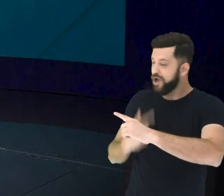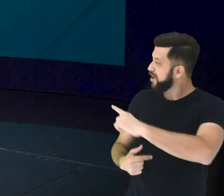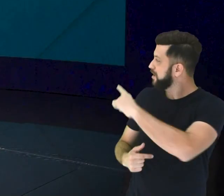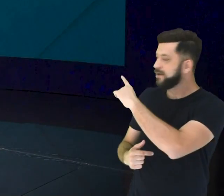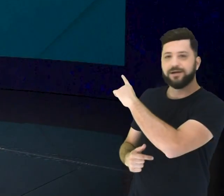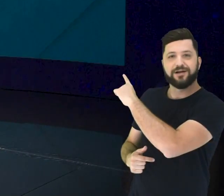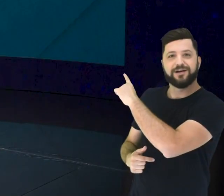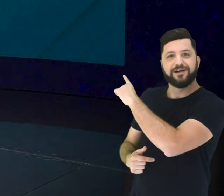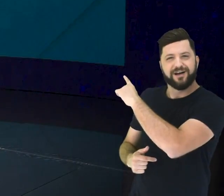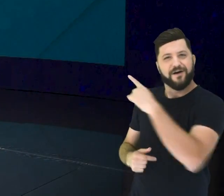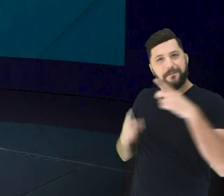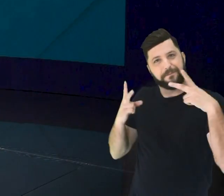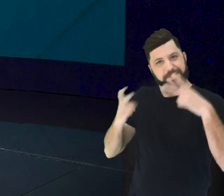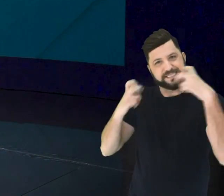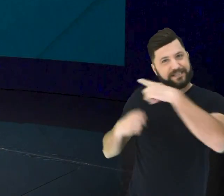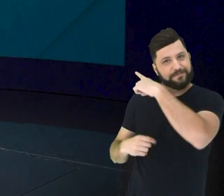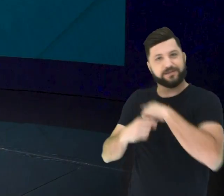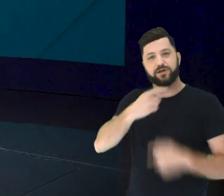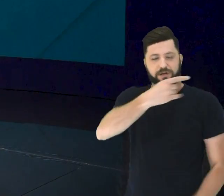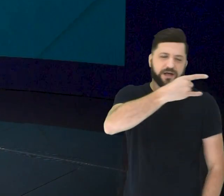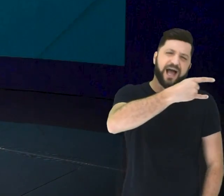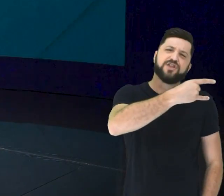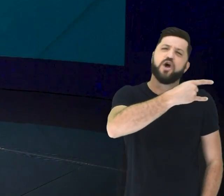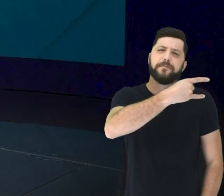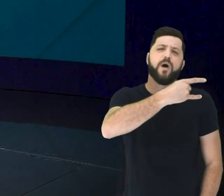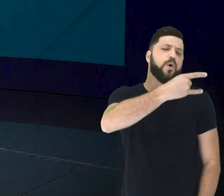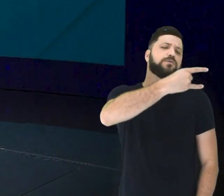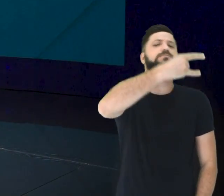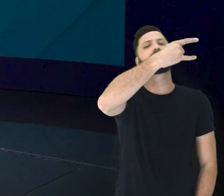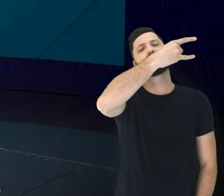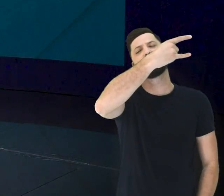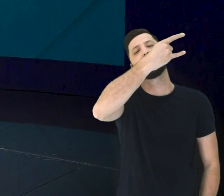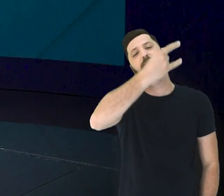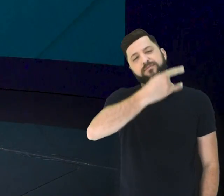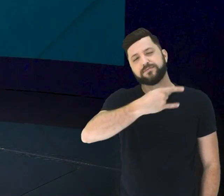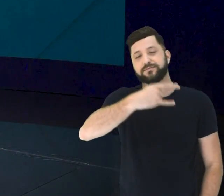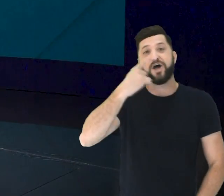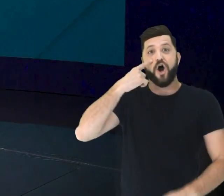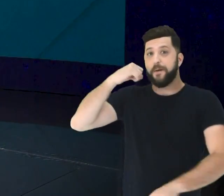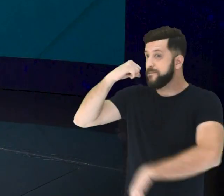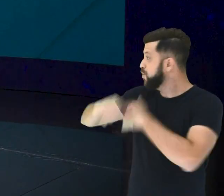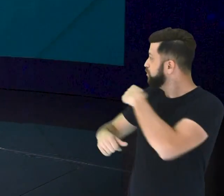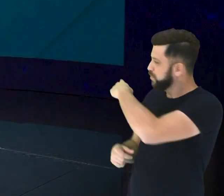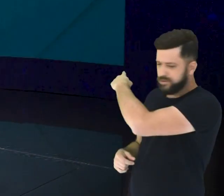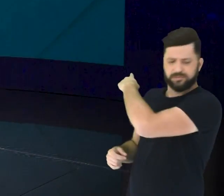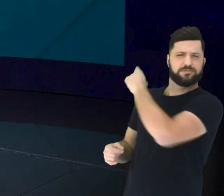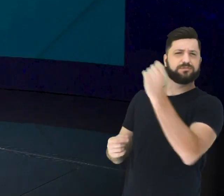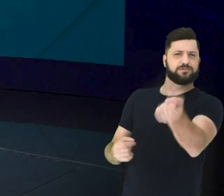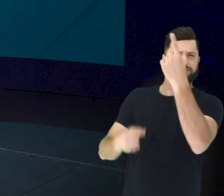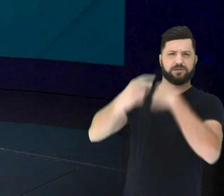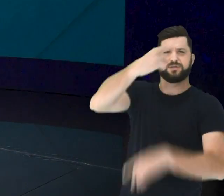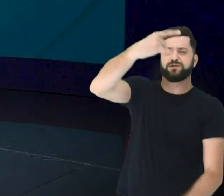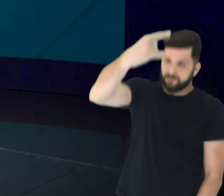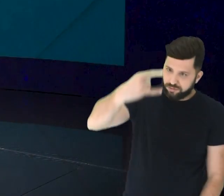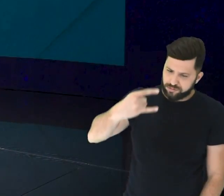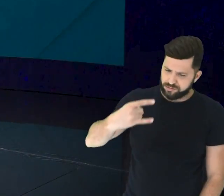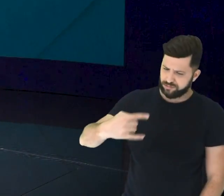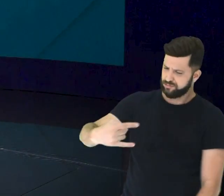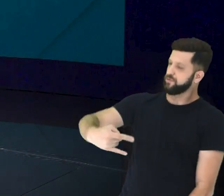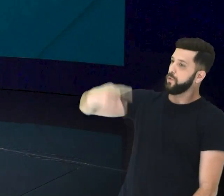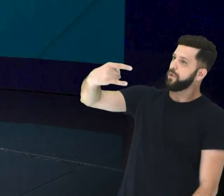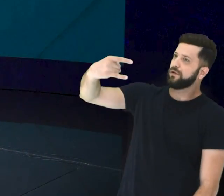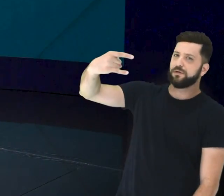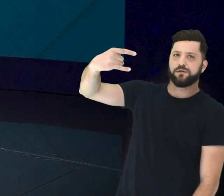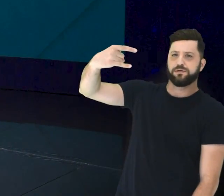notar por exemplo de barras de tendência começam a aparecer esta barra aqui esta outra/aqui claro que